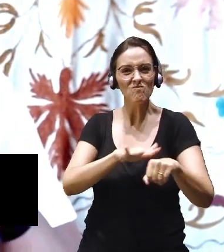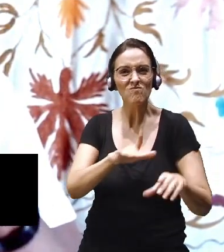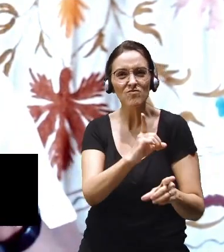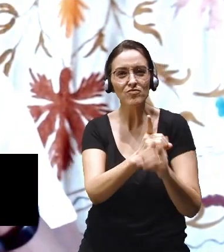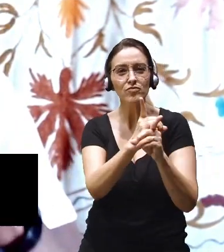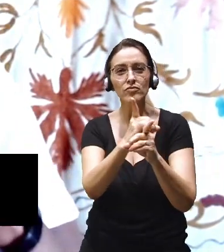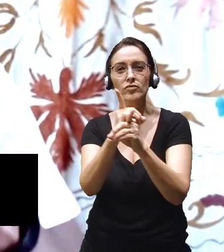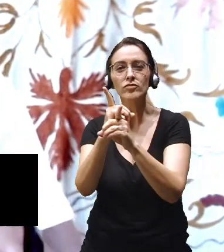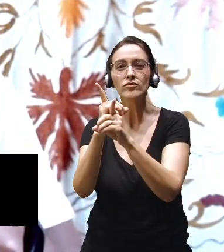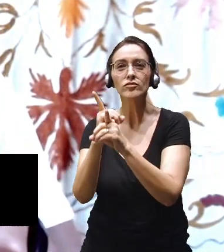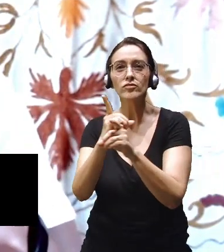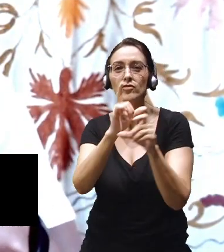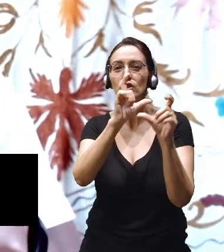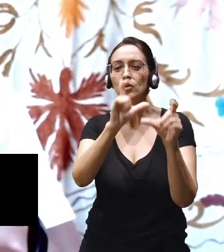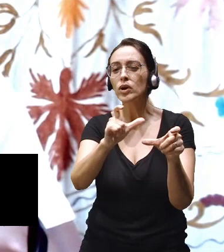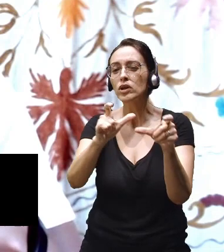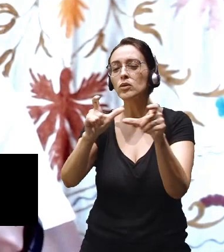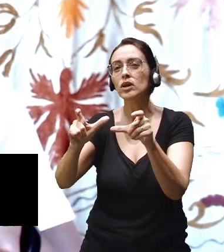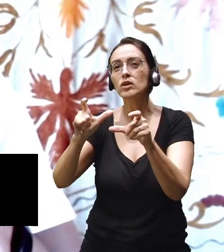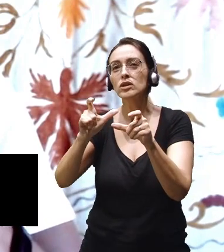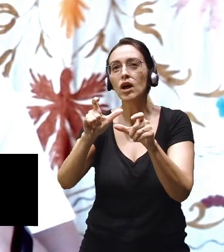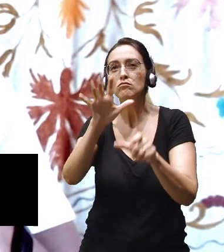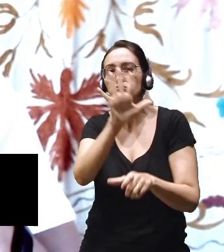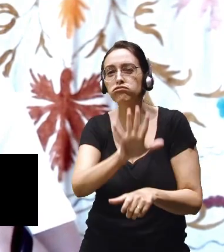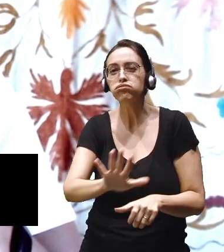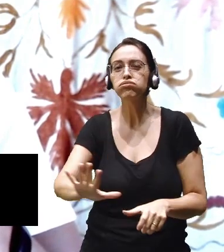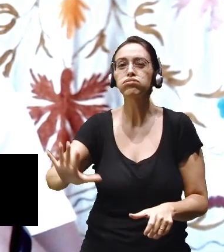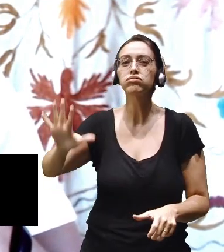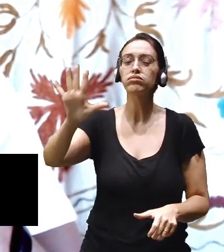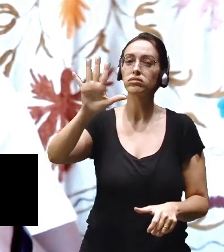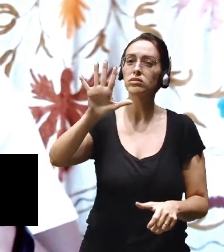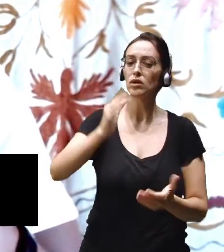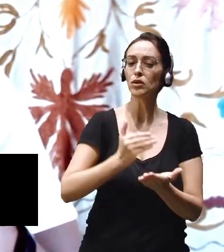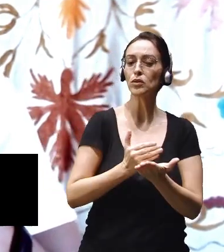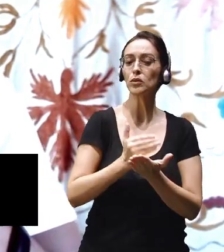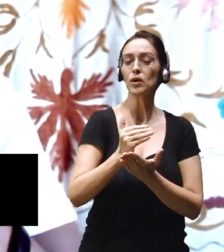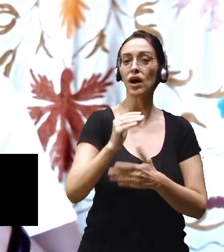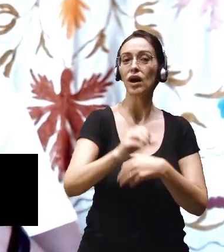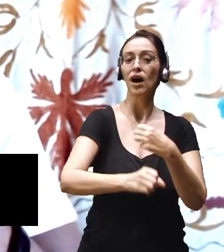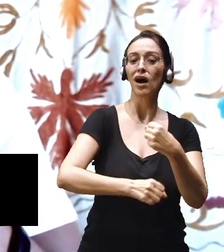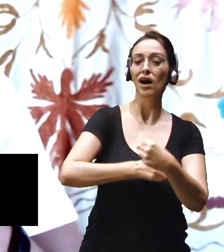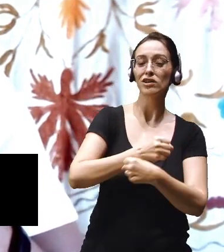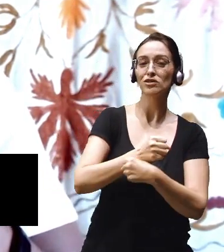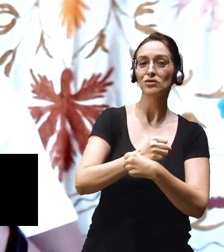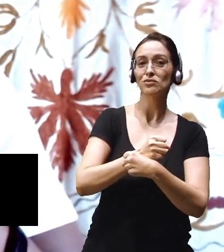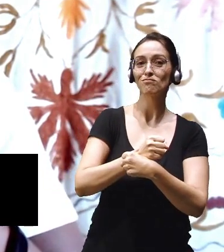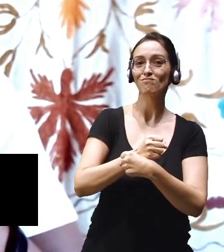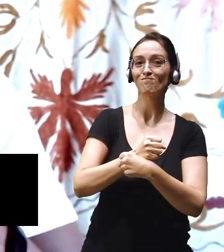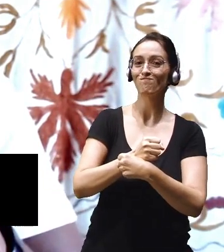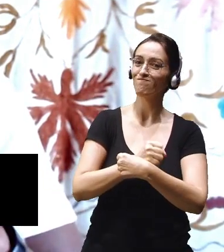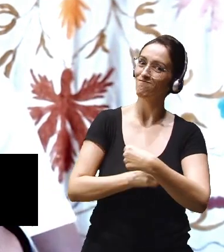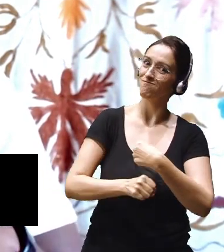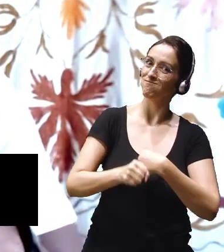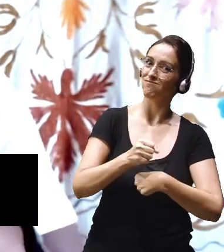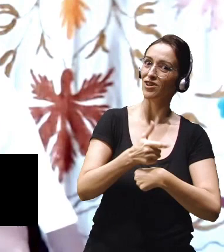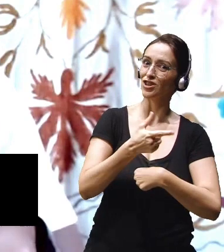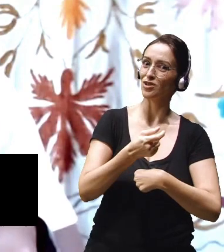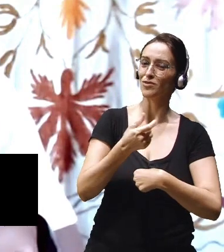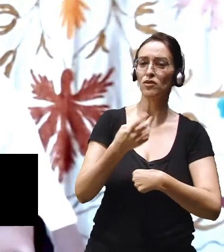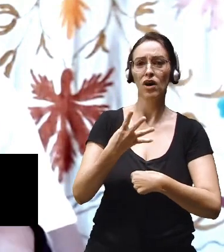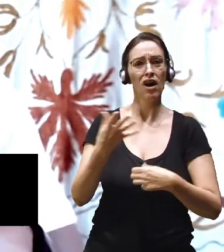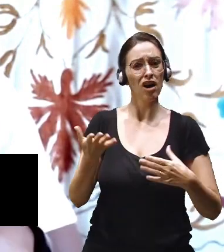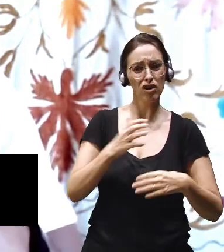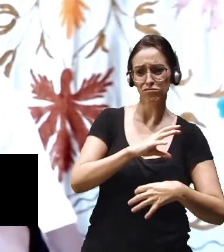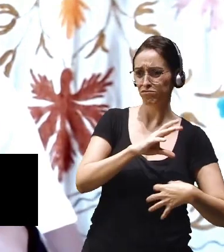And that really only started in 2004. 16 years. That there have been 4 or